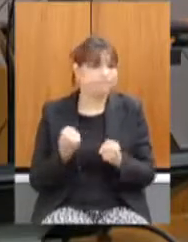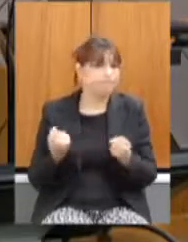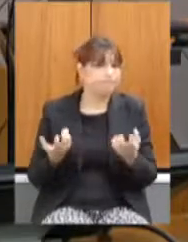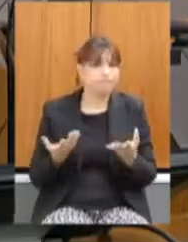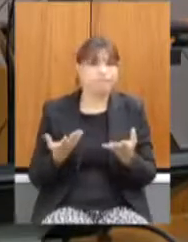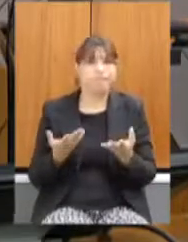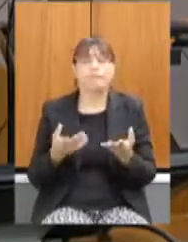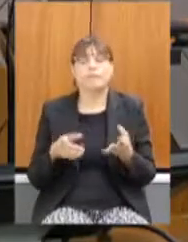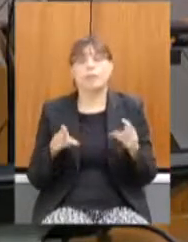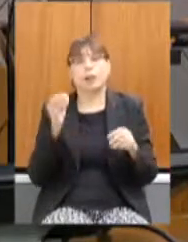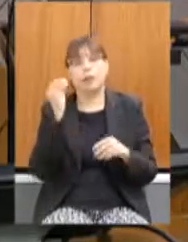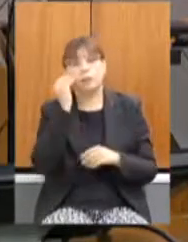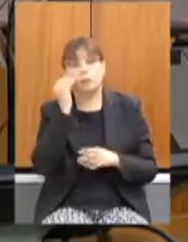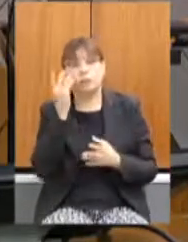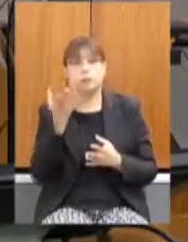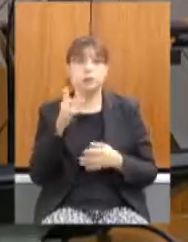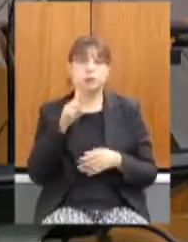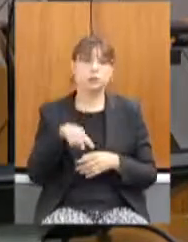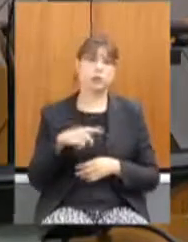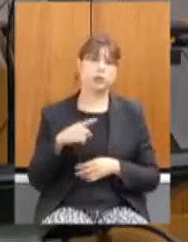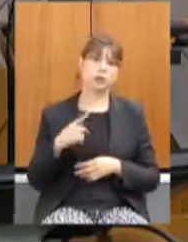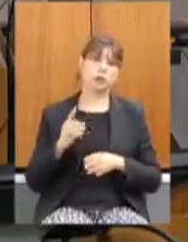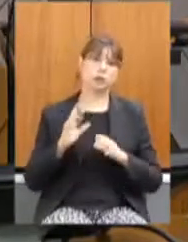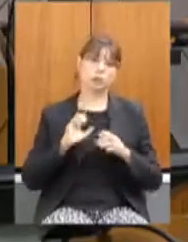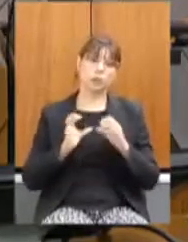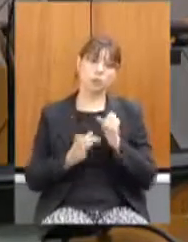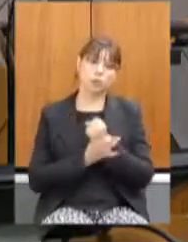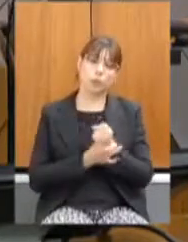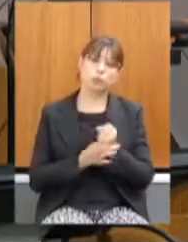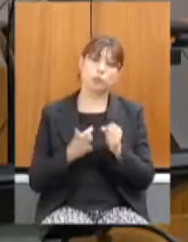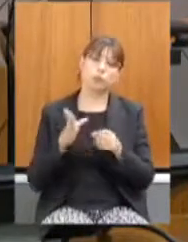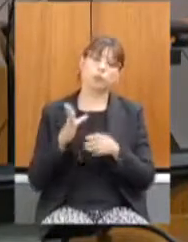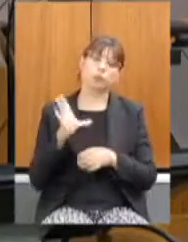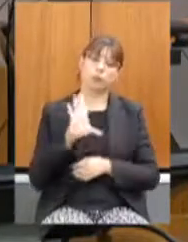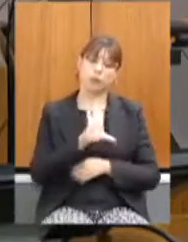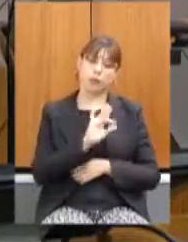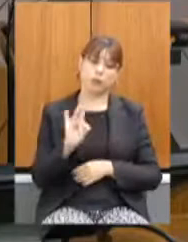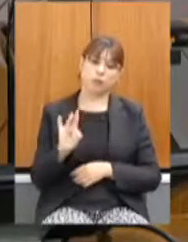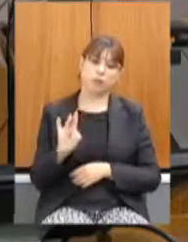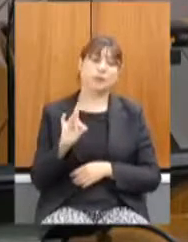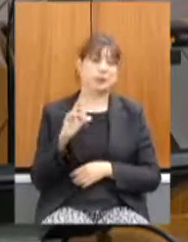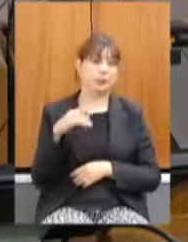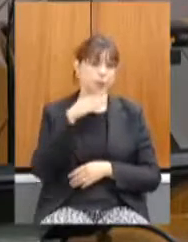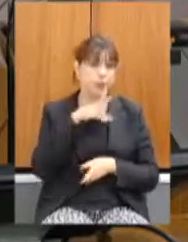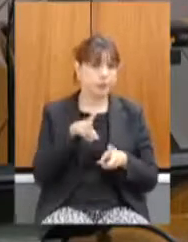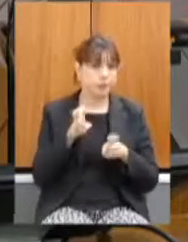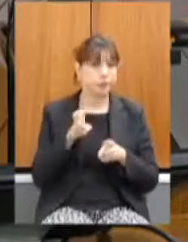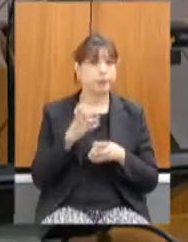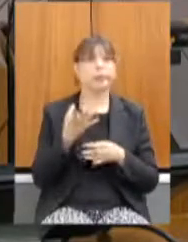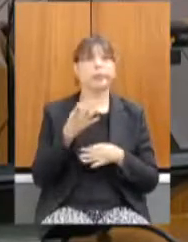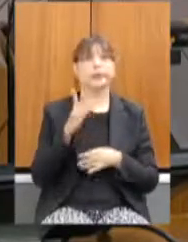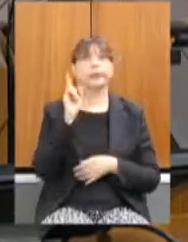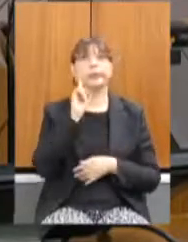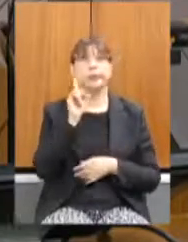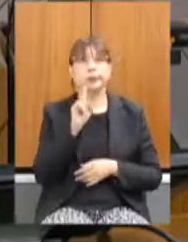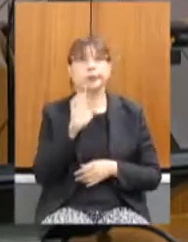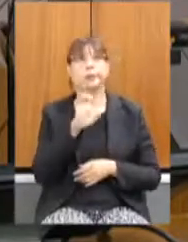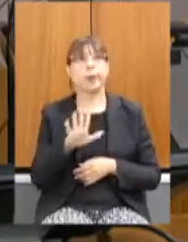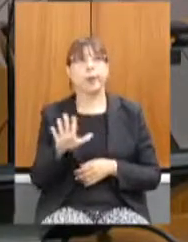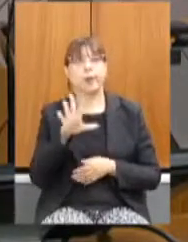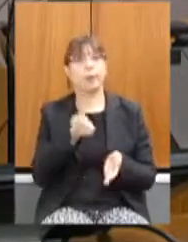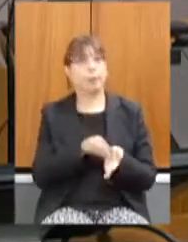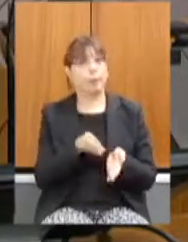e isso em fevereiro nós vimos que faltavam no mundo inteiro Europa tinha falta Estados Unidos tinha falta